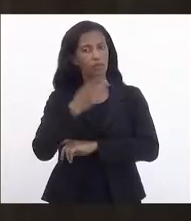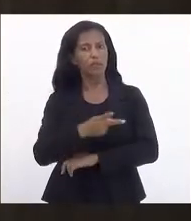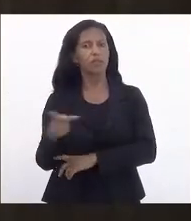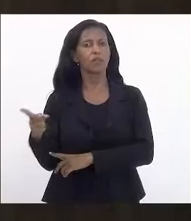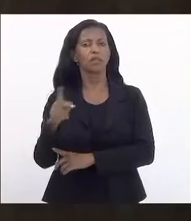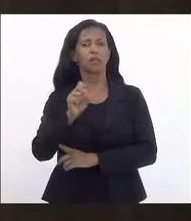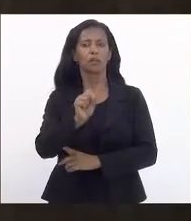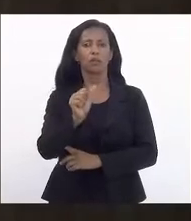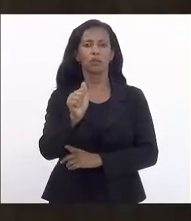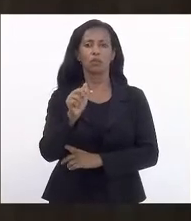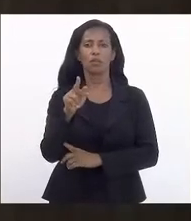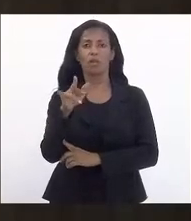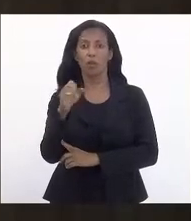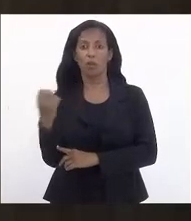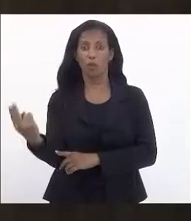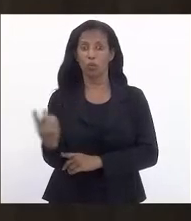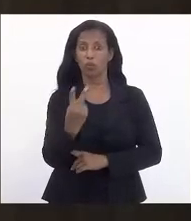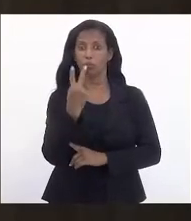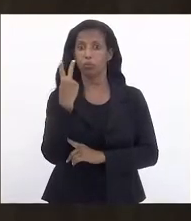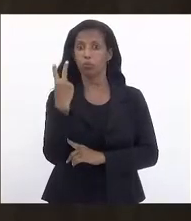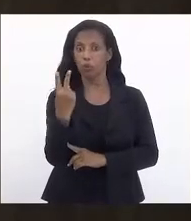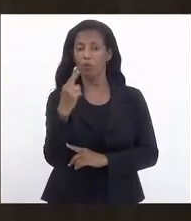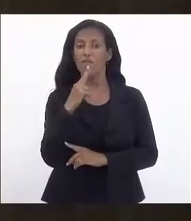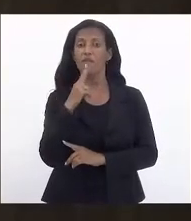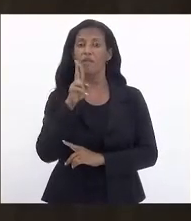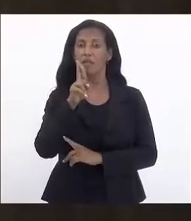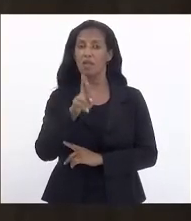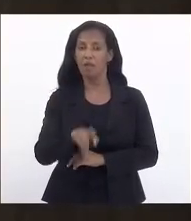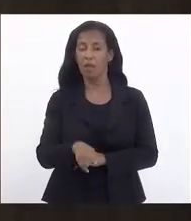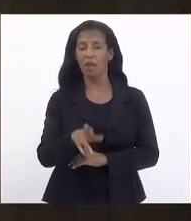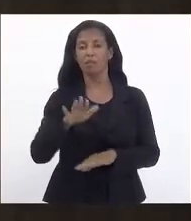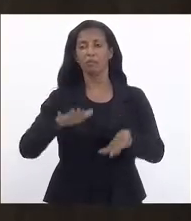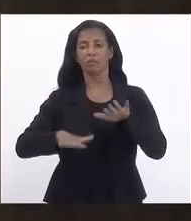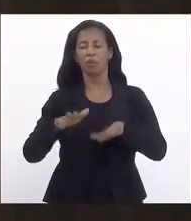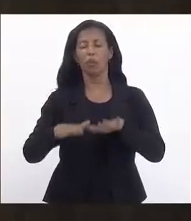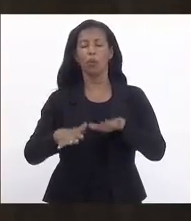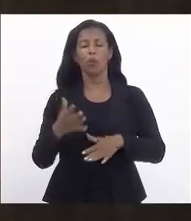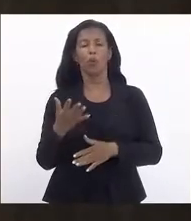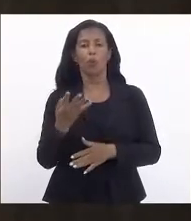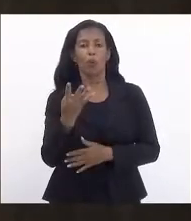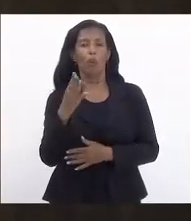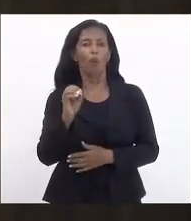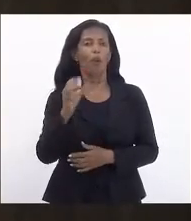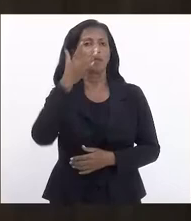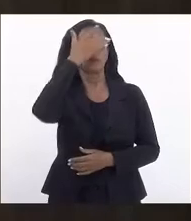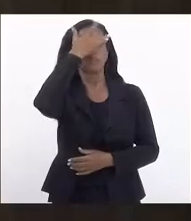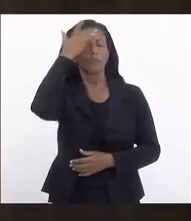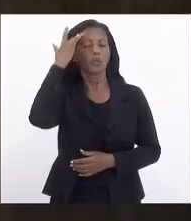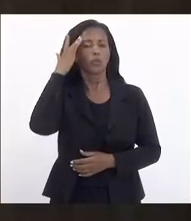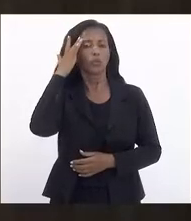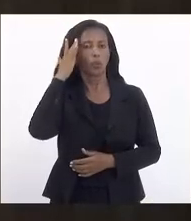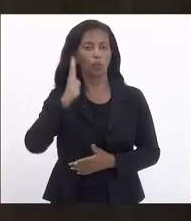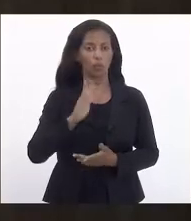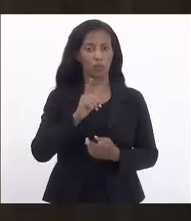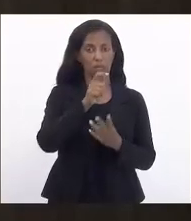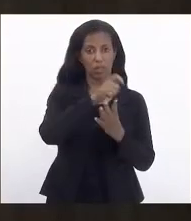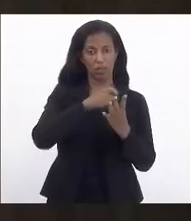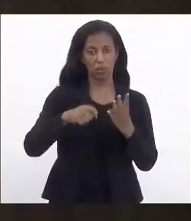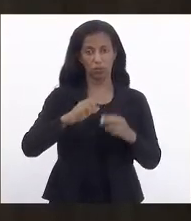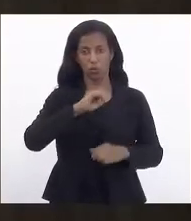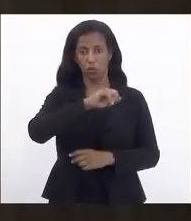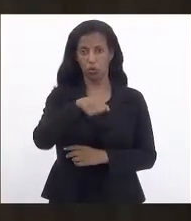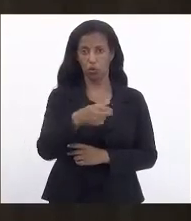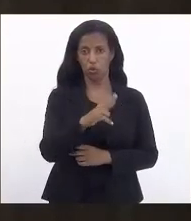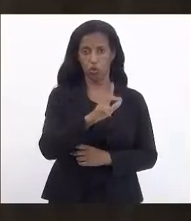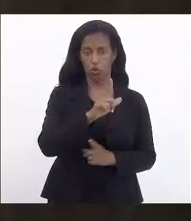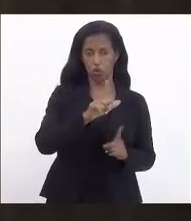Salgueiro por duas vezes em razão da morte de cerca de 40 pessoas entre os meses de julho